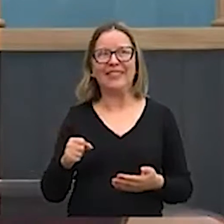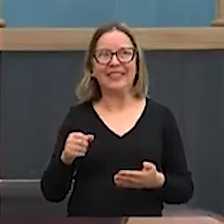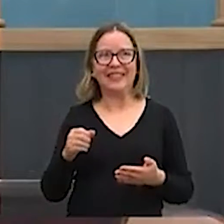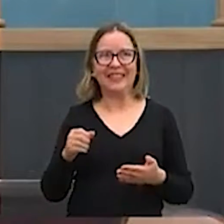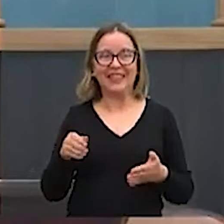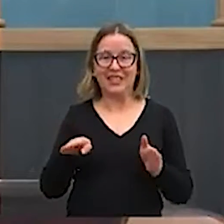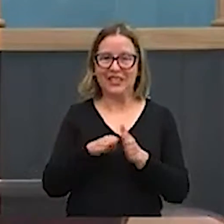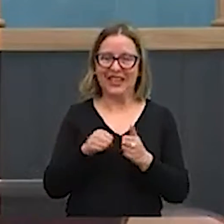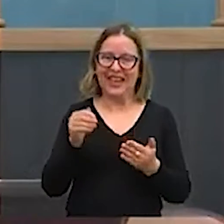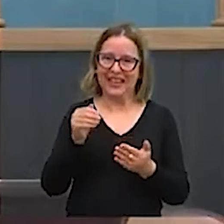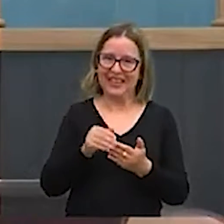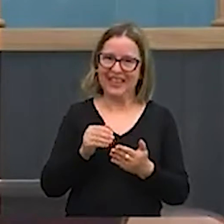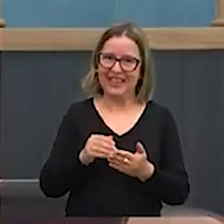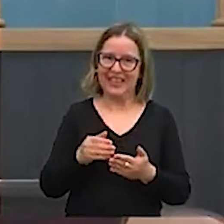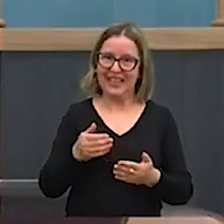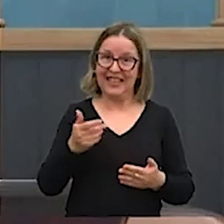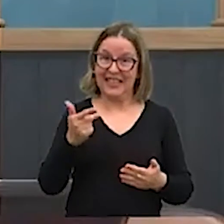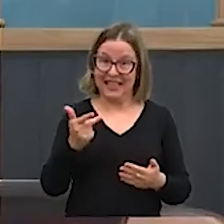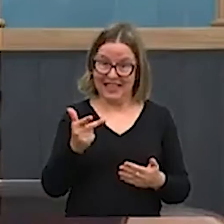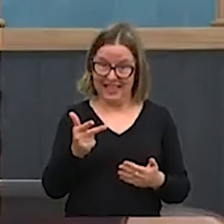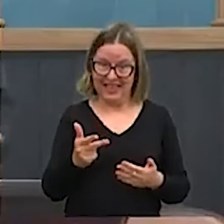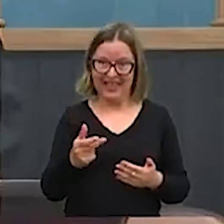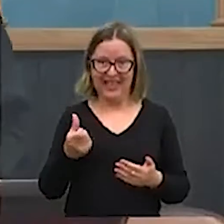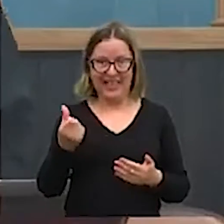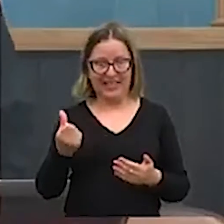32 a gente vai ter que parar um pouquinho aqui, tá?